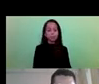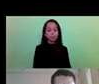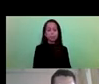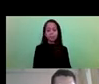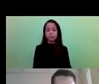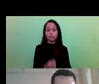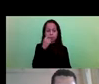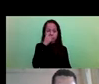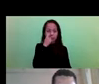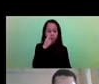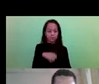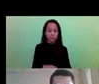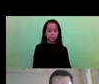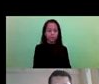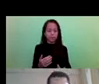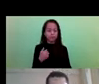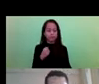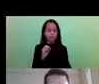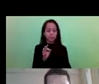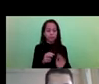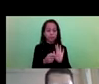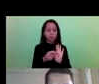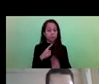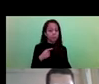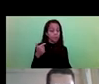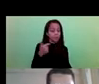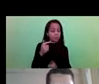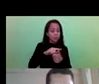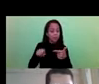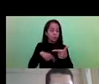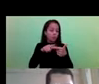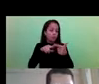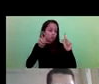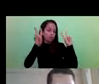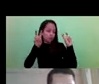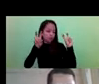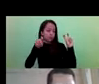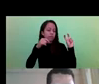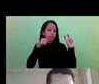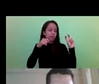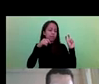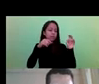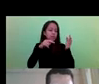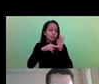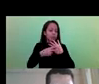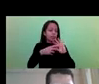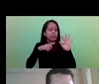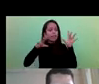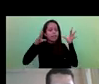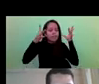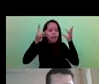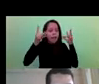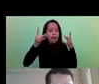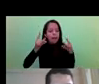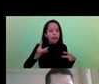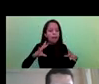Então, como eu disse, uma segunda questão aqui que eu coloco e que ela é um desdobramento ou uma